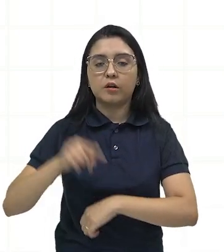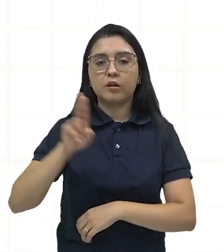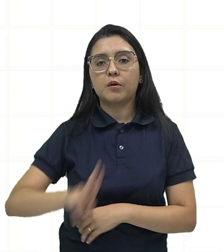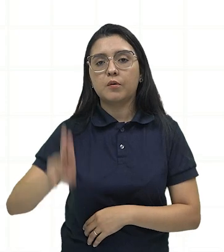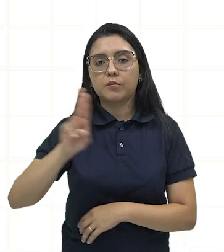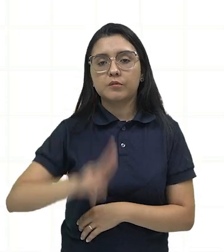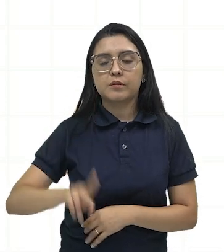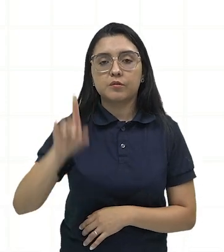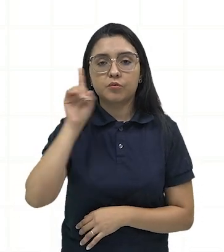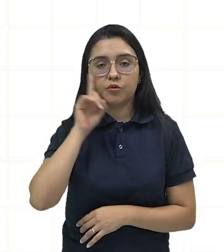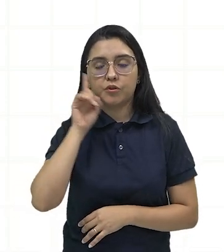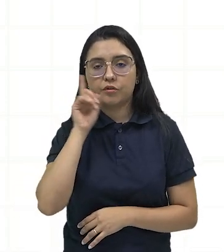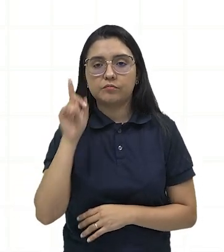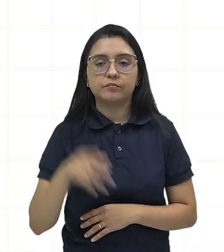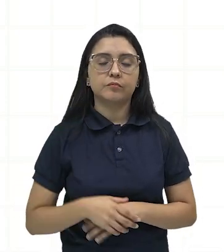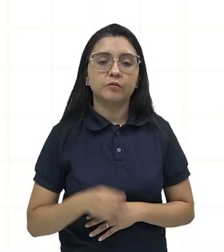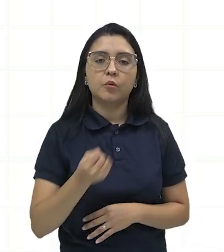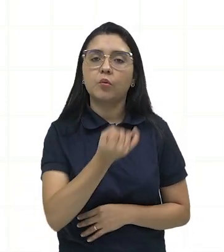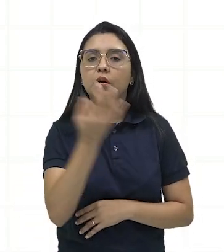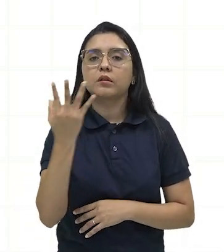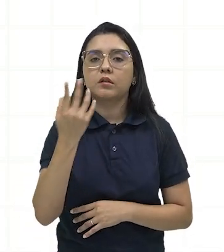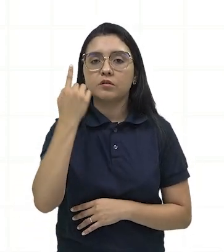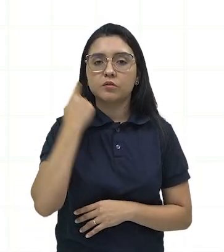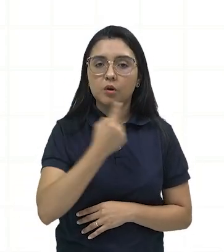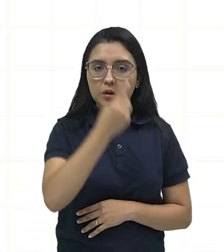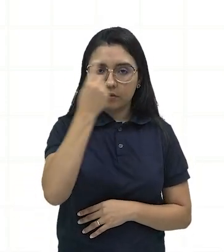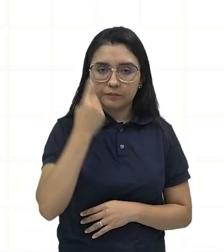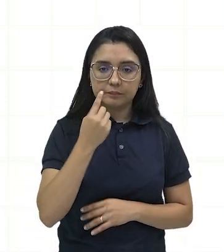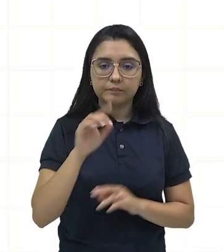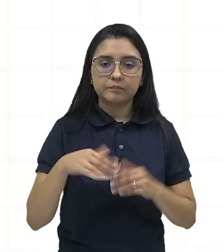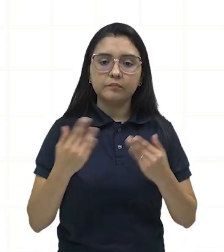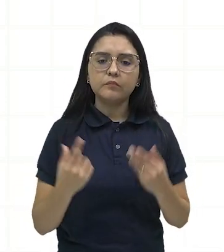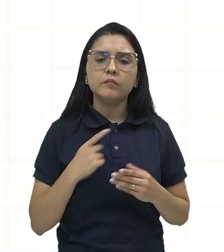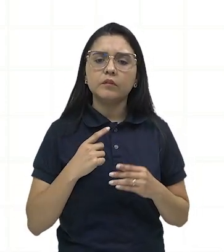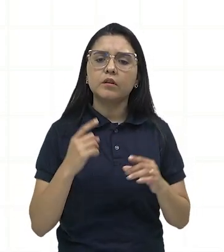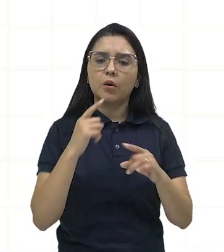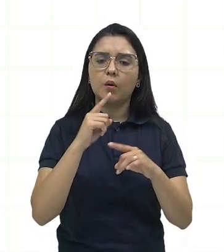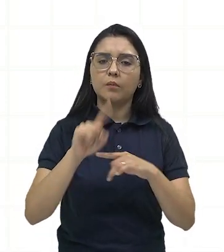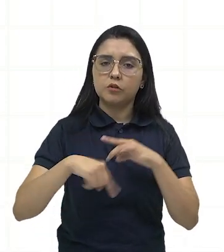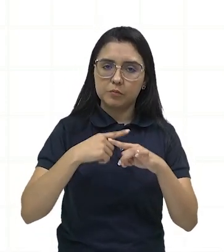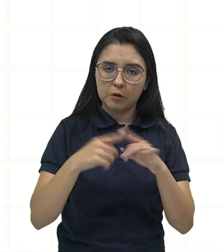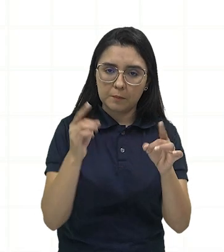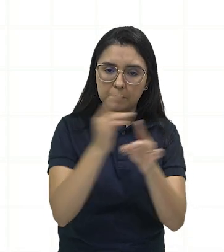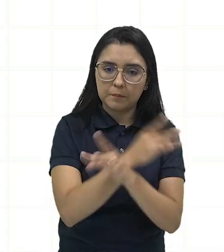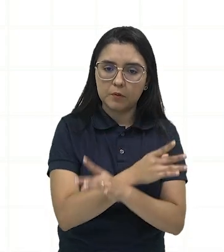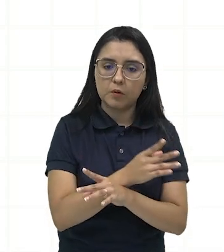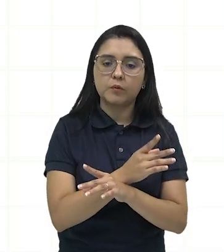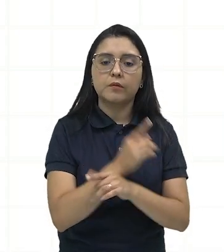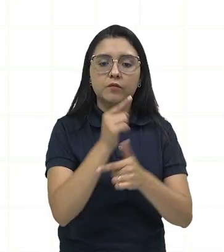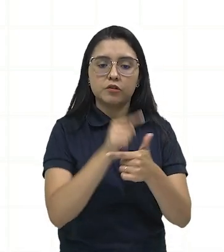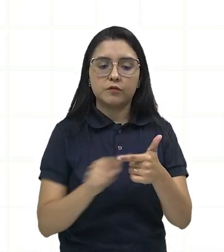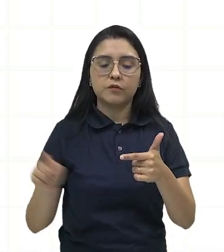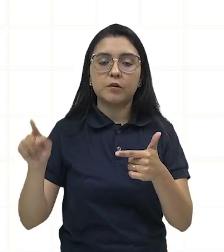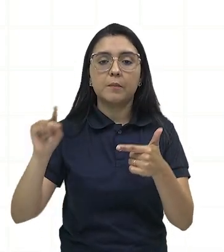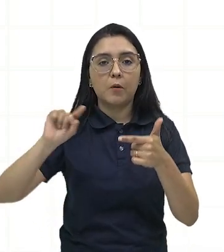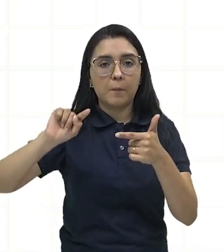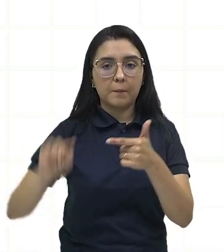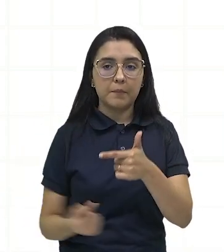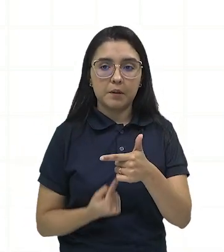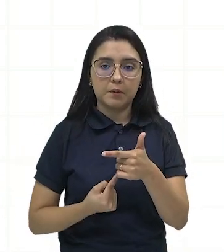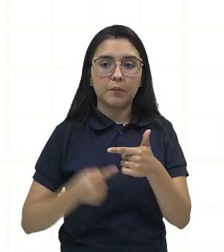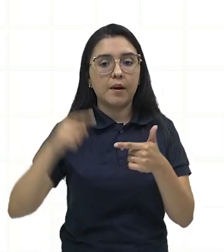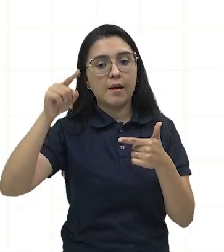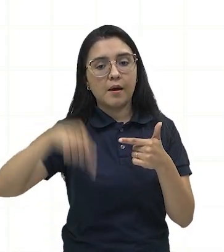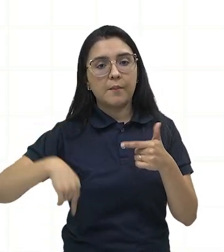utilizei naquele dia, ok? E aí, feita essa multiplicação, eu faço a divisão por 1000. Isso é